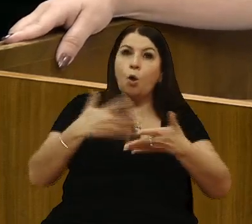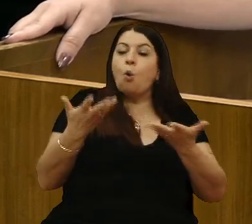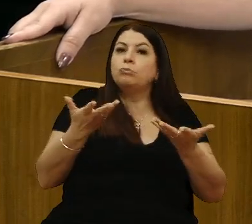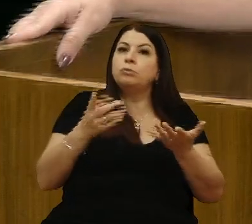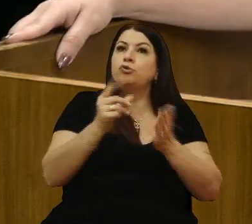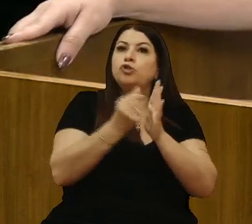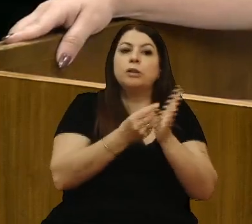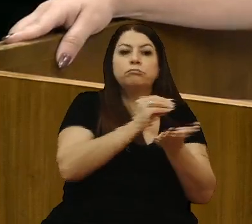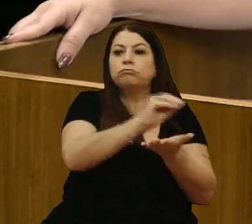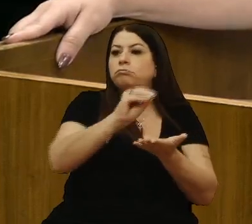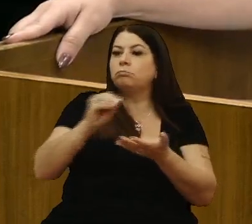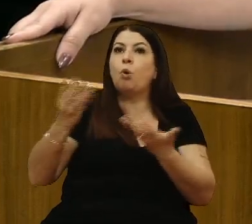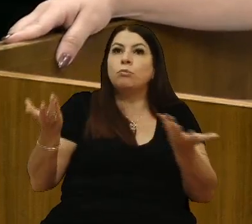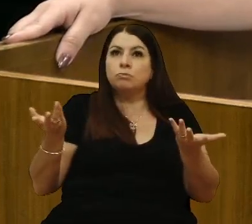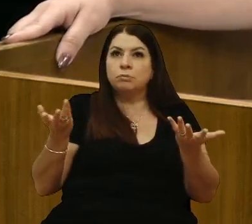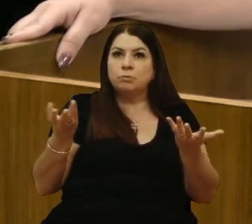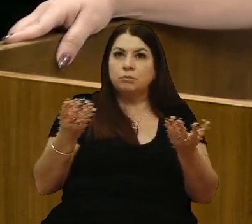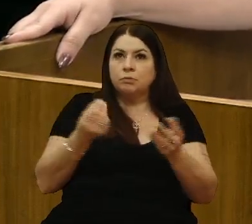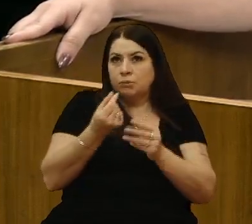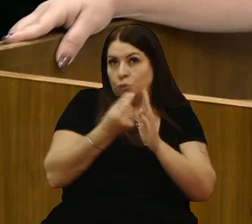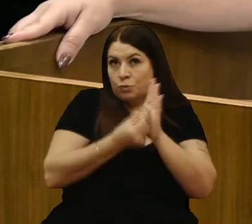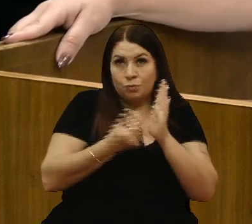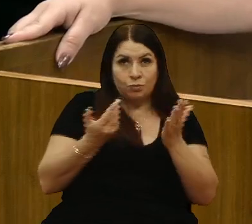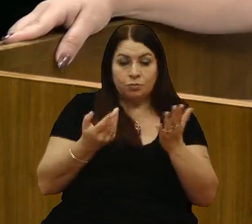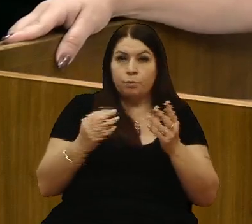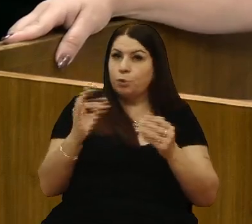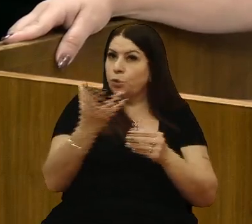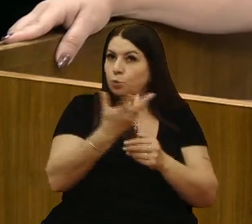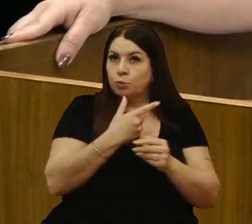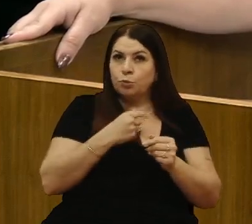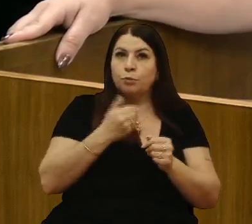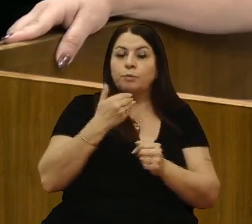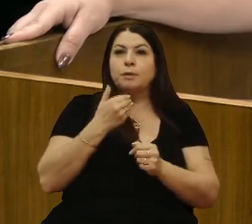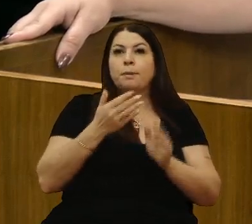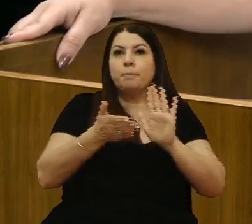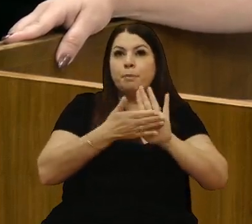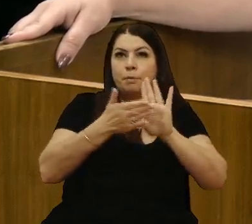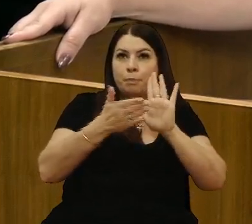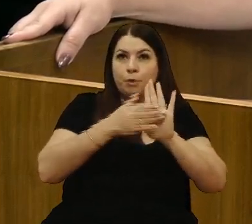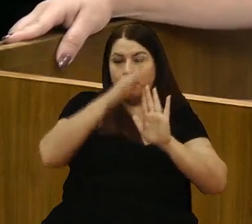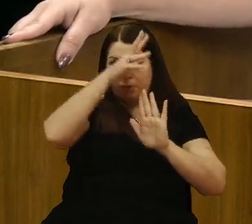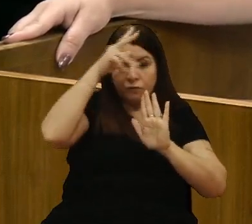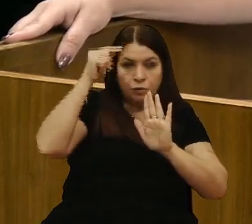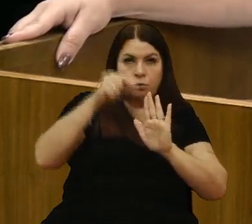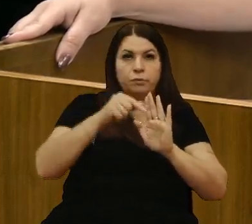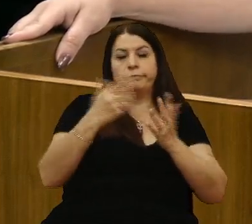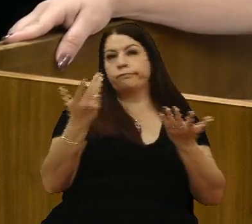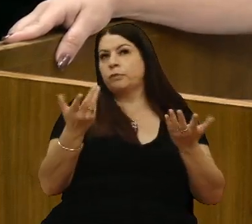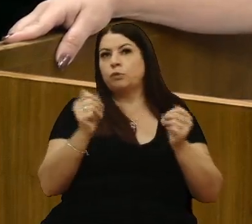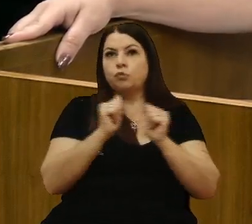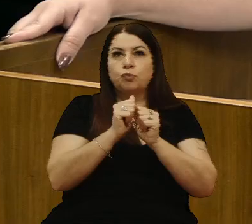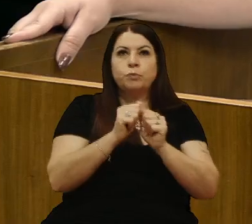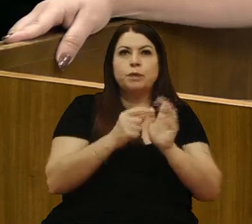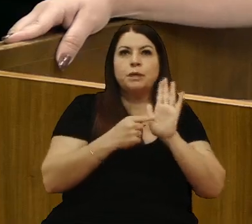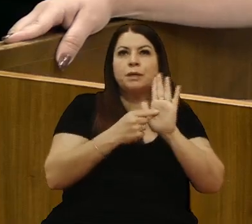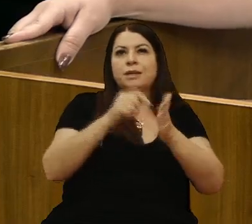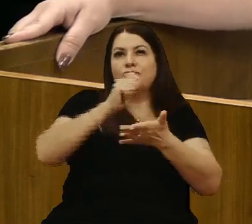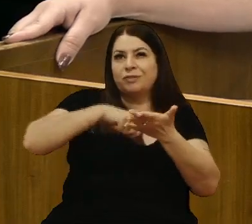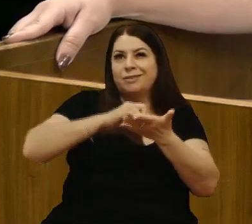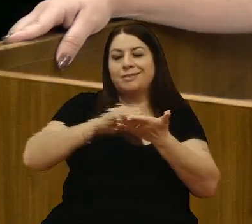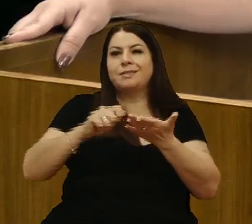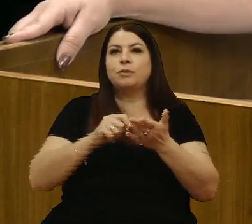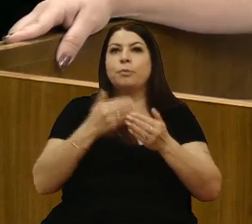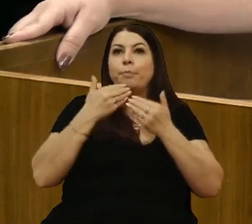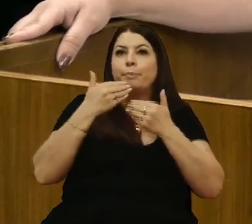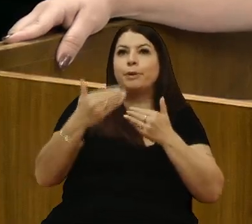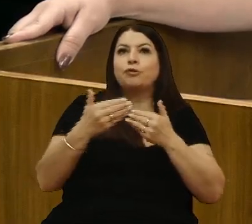os recursos, onde estão os recursos. Porque tudo que a gente propõe para a prefeitura, seja através de uma indicação, seja através de um